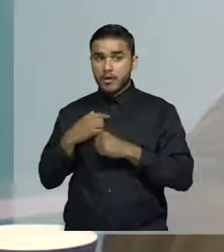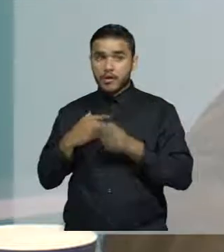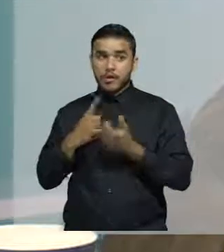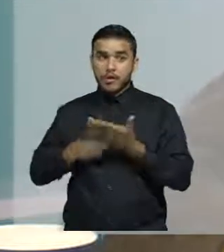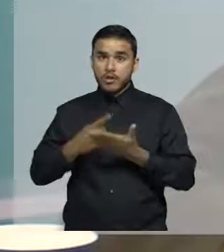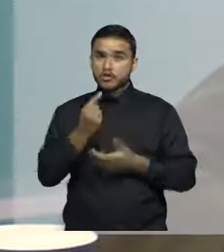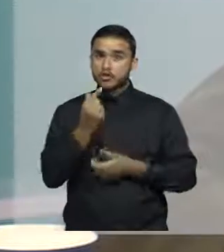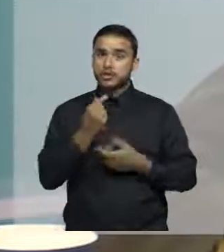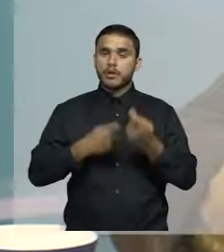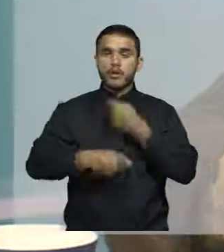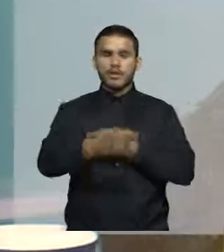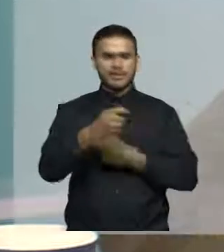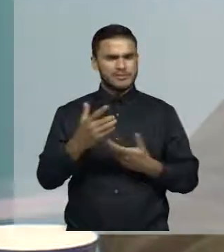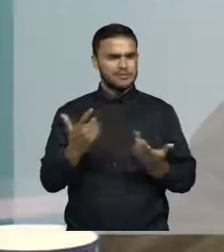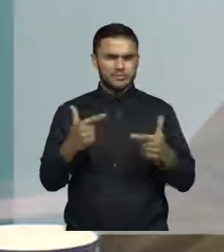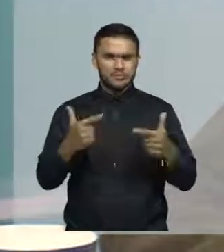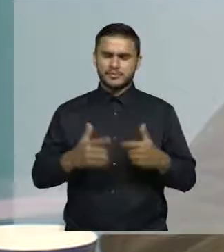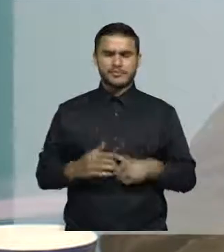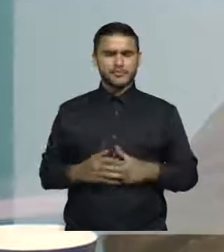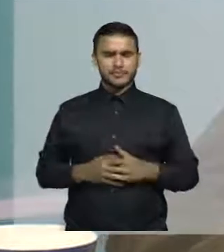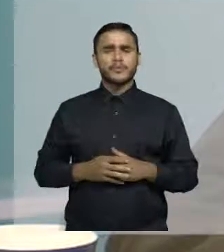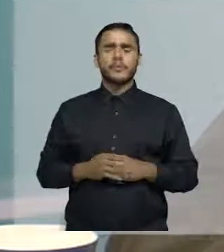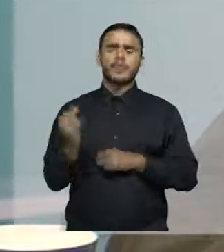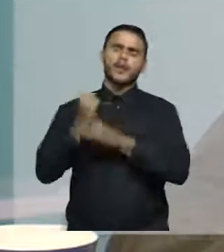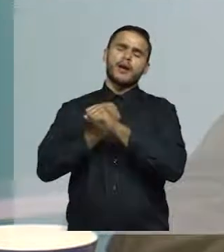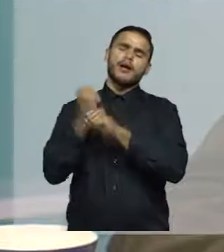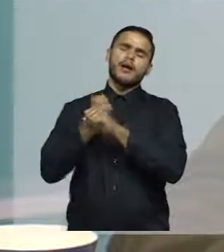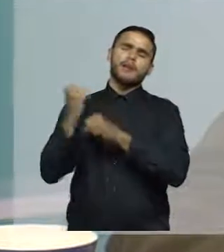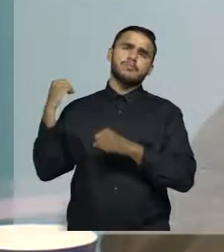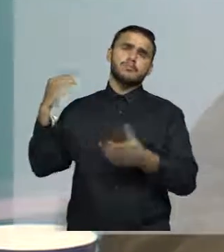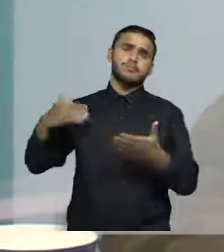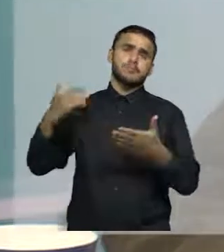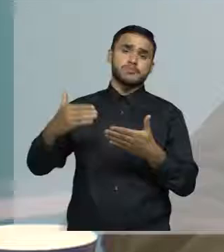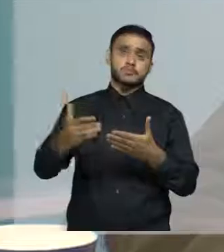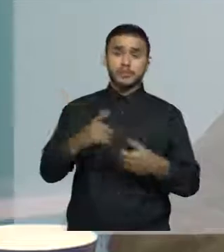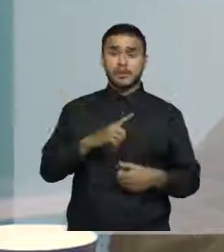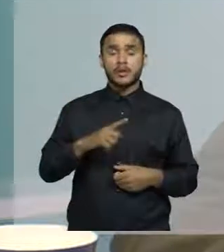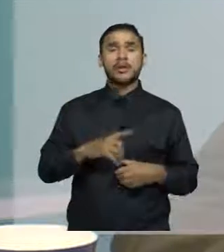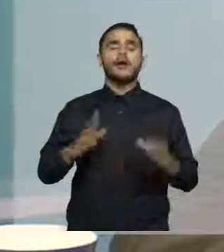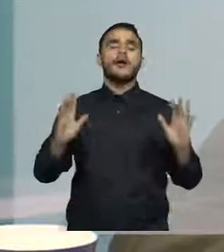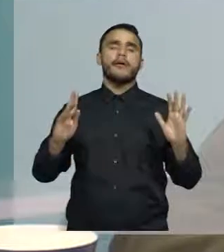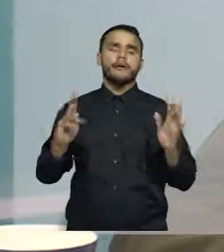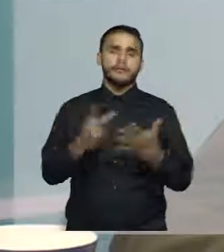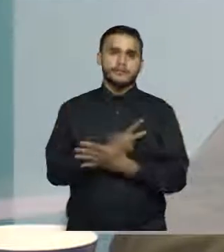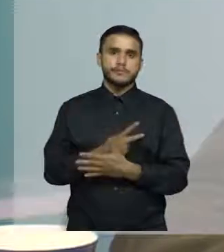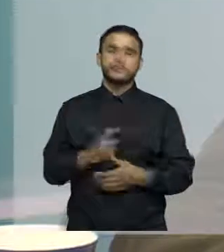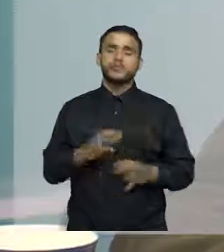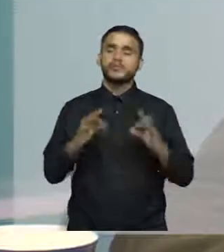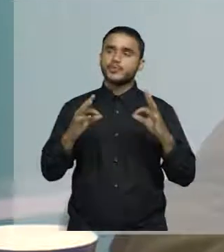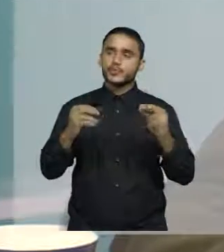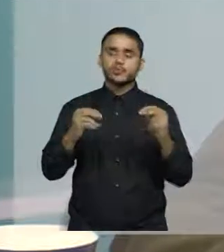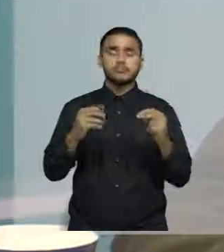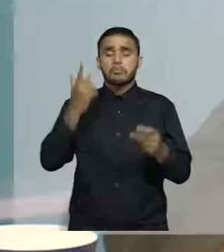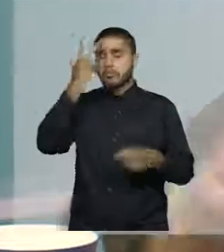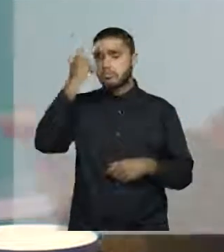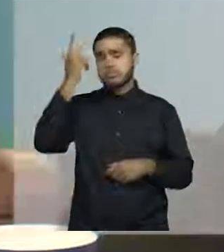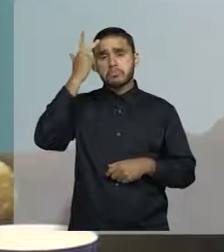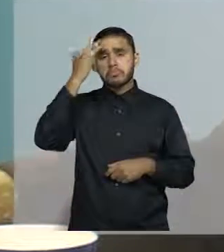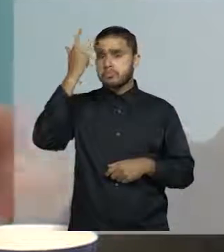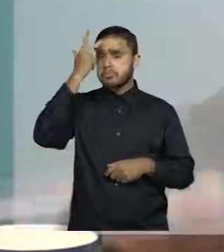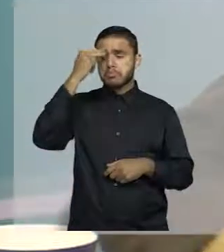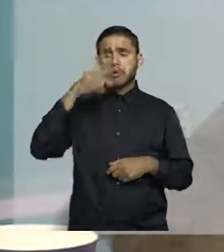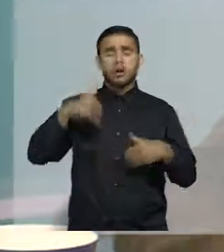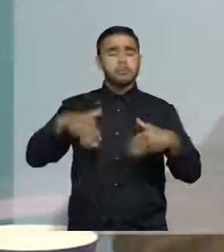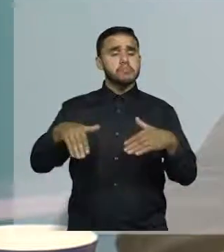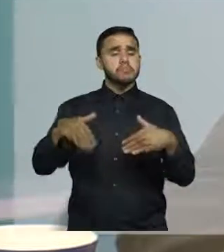faz 20 anos que se vem tolerando, se vem contemporizando com isso. Né? Por que é que